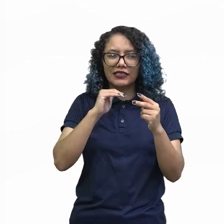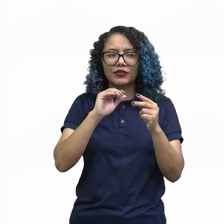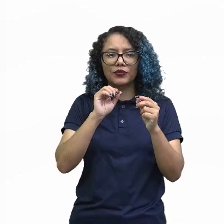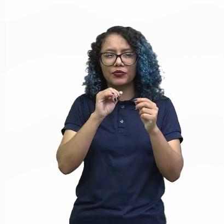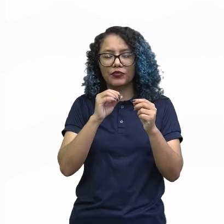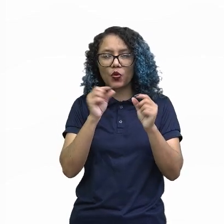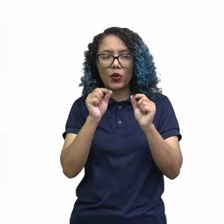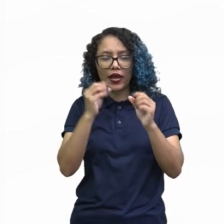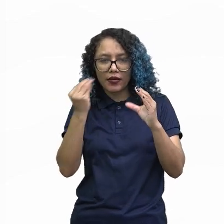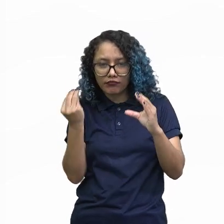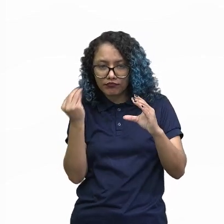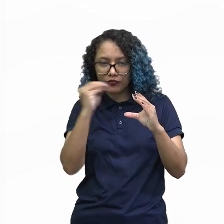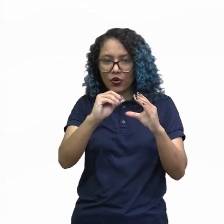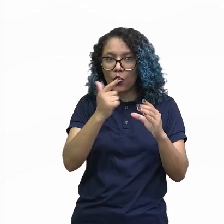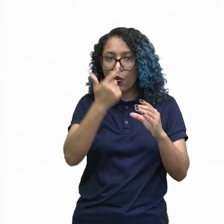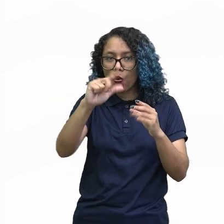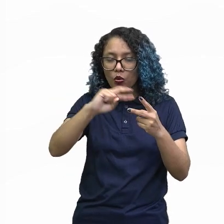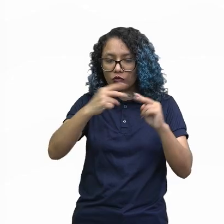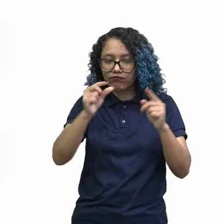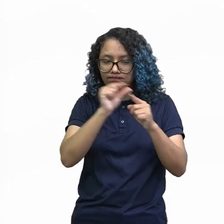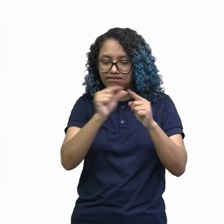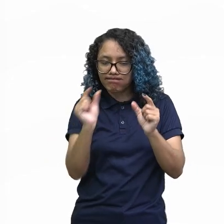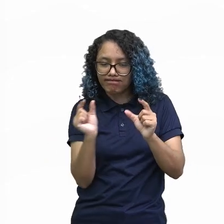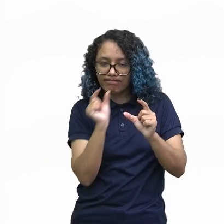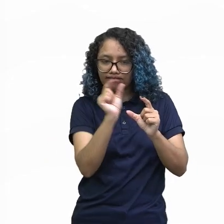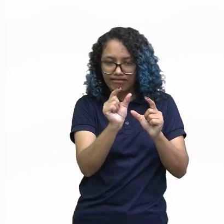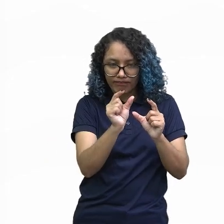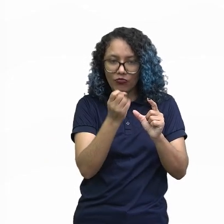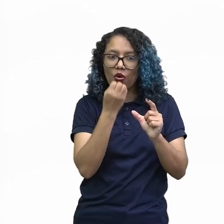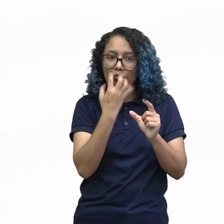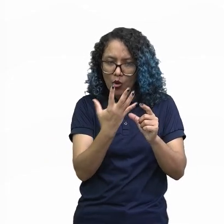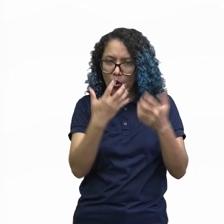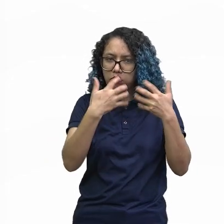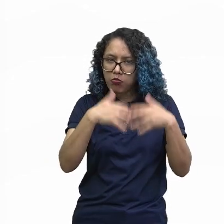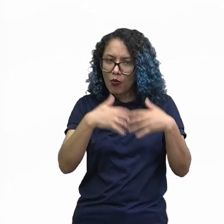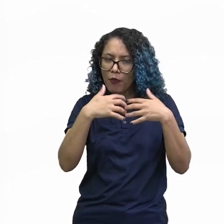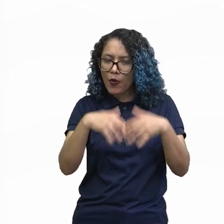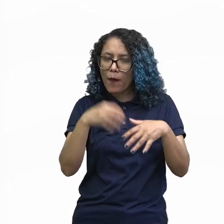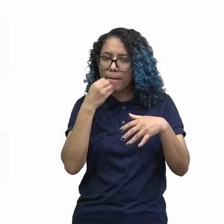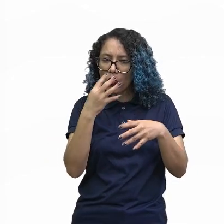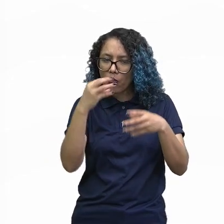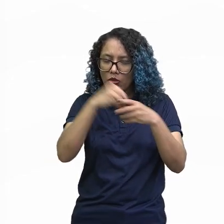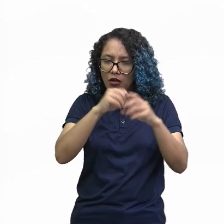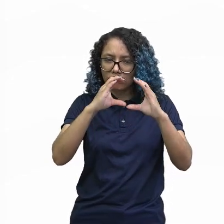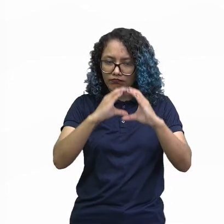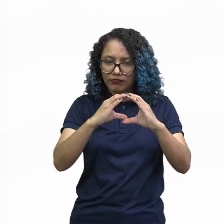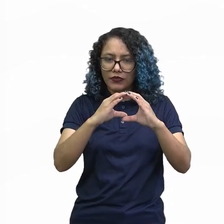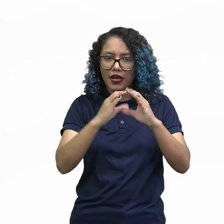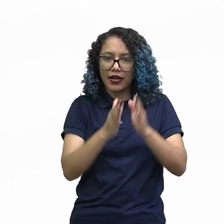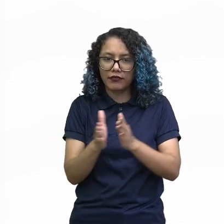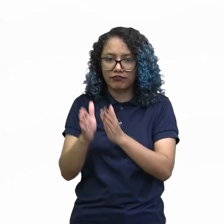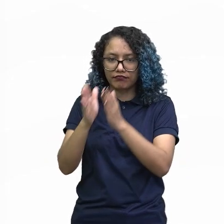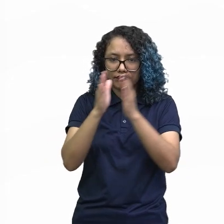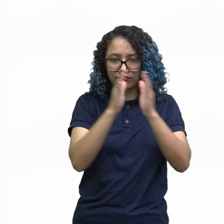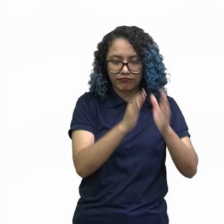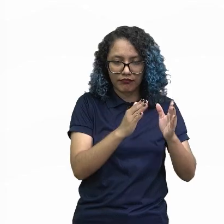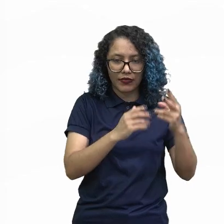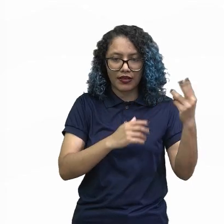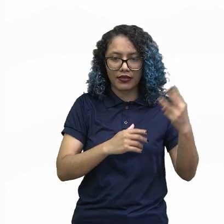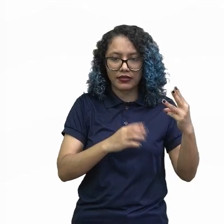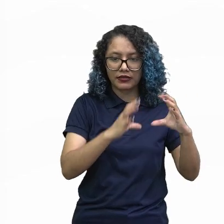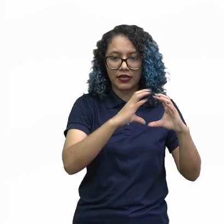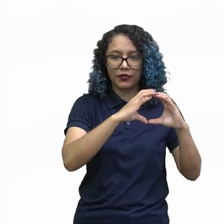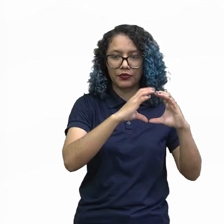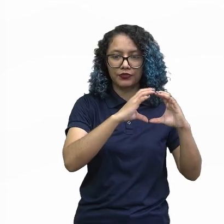vamos adicionar um outro gene funcional, né? Um que está funcionando bem no local. E aí, lá no ponto número 3, a gente tem